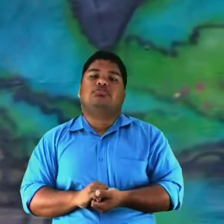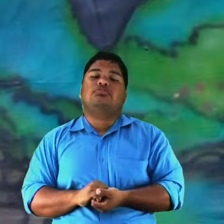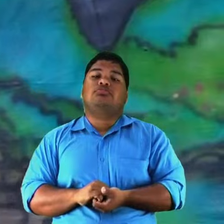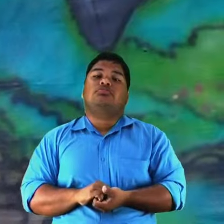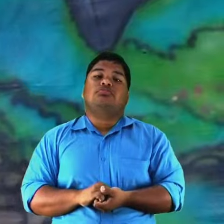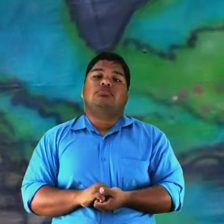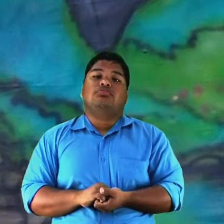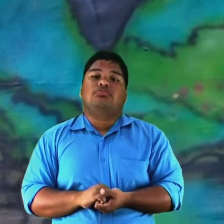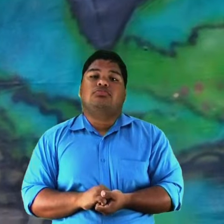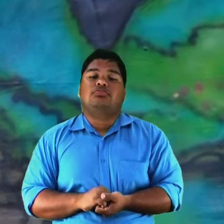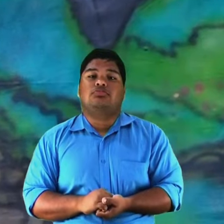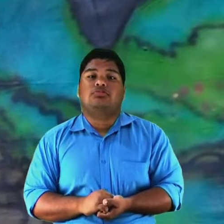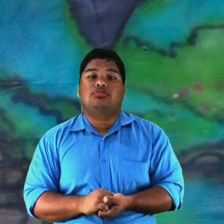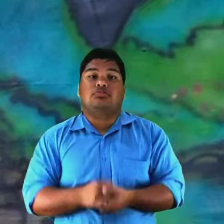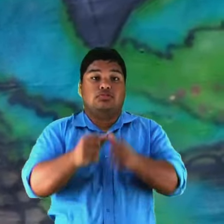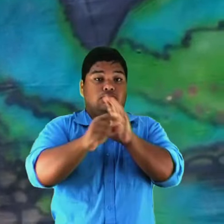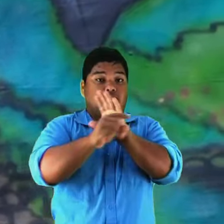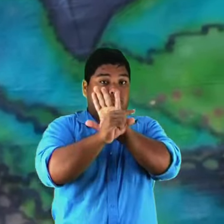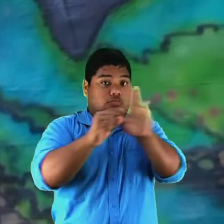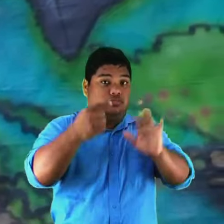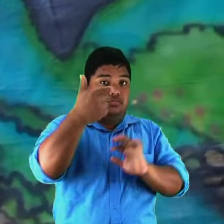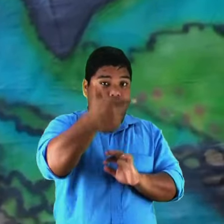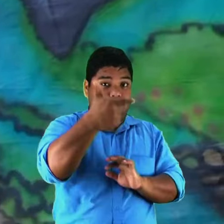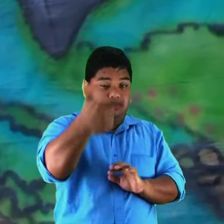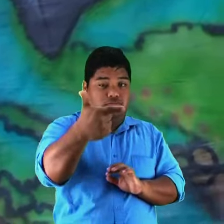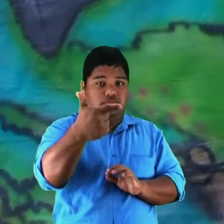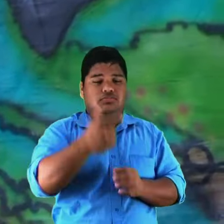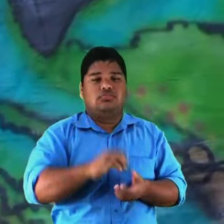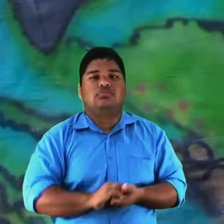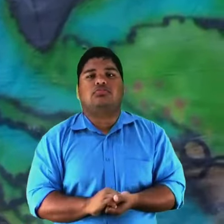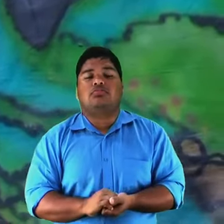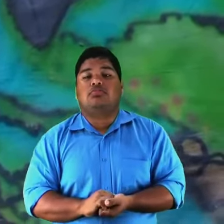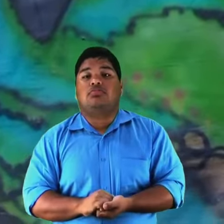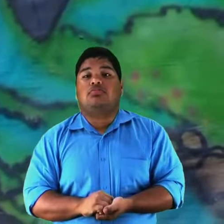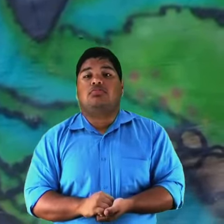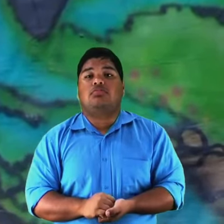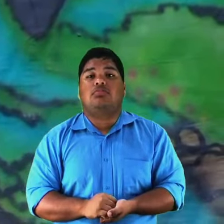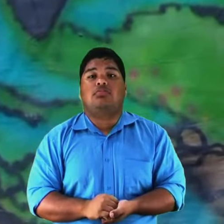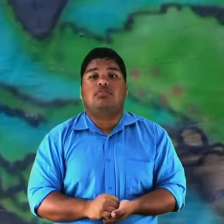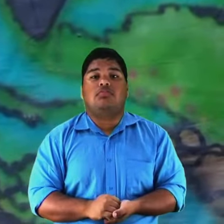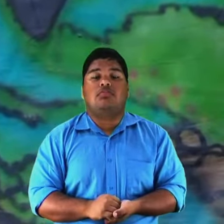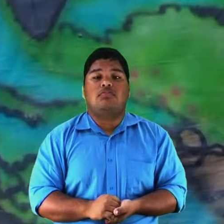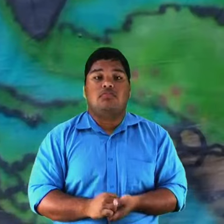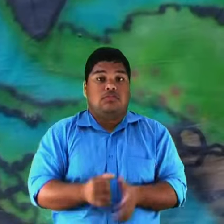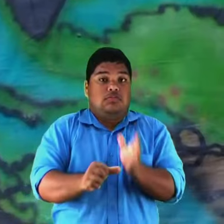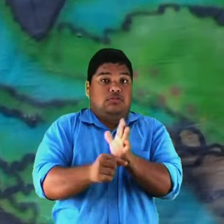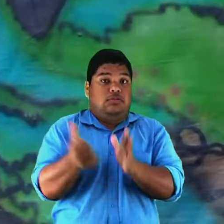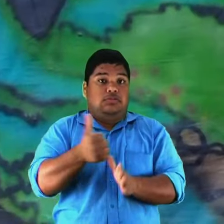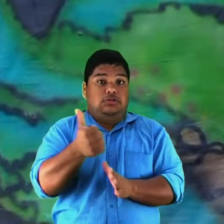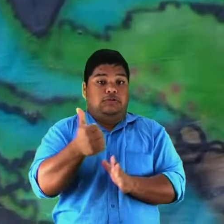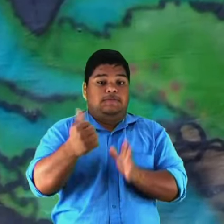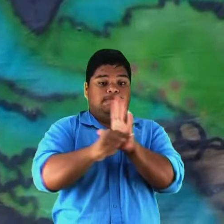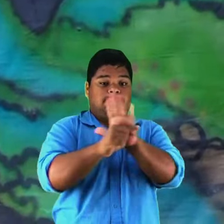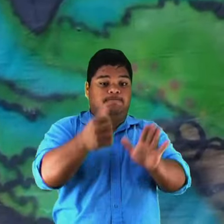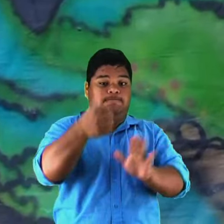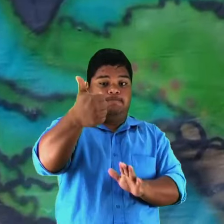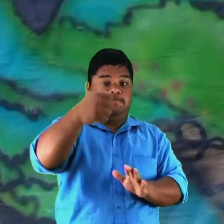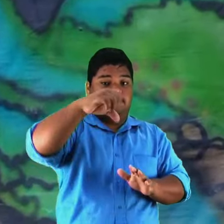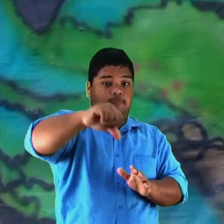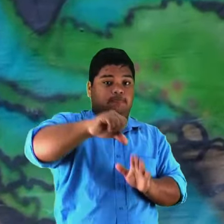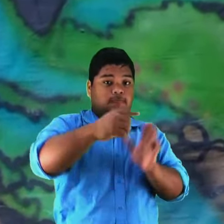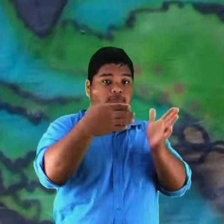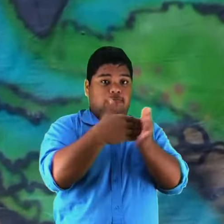O verso 22, ele começa assim, olha só. A primeira parte foi do 19 ao 21. E o 22